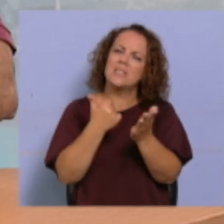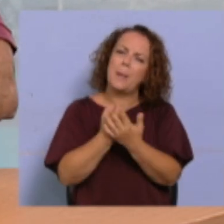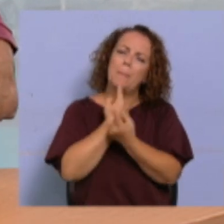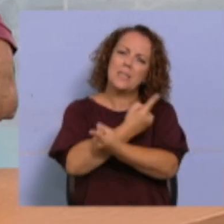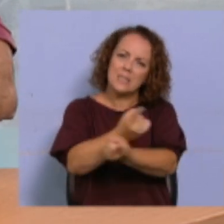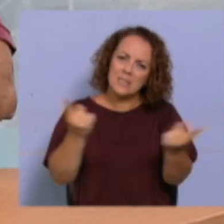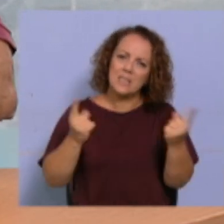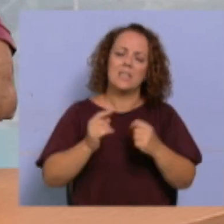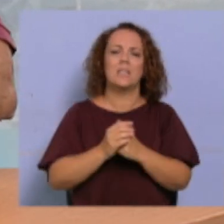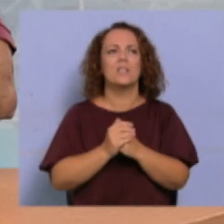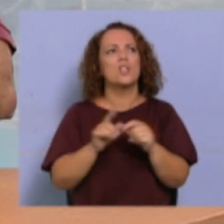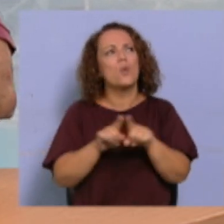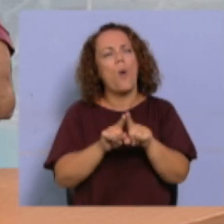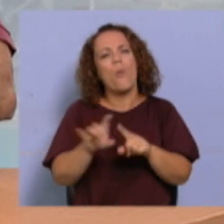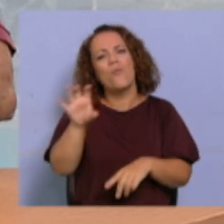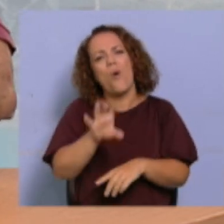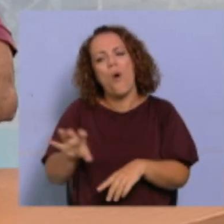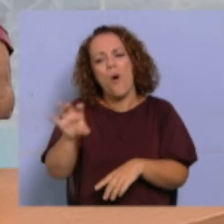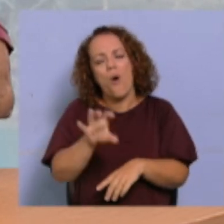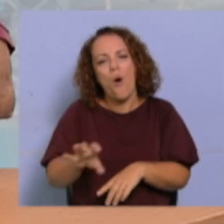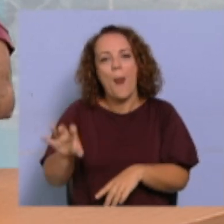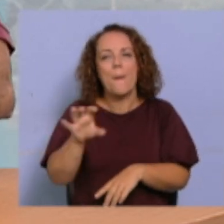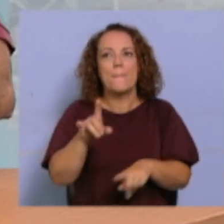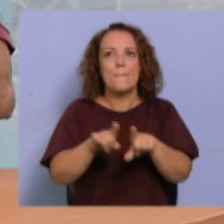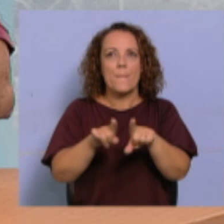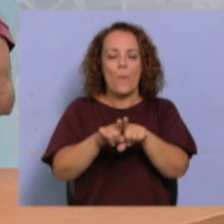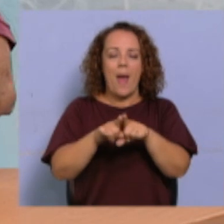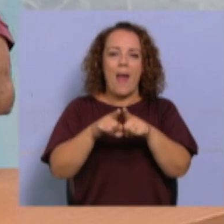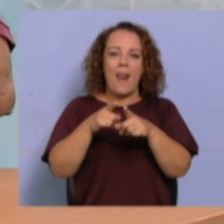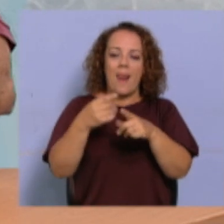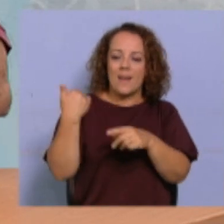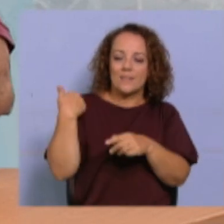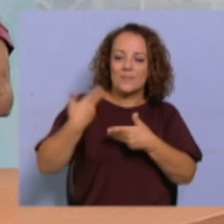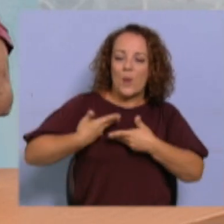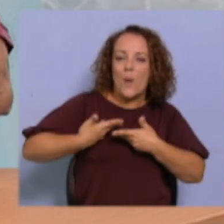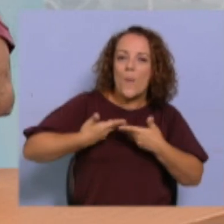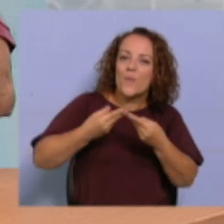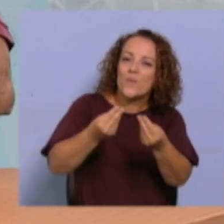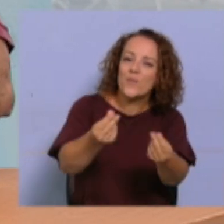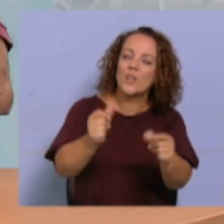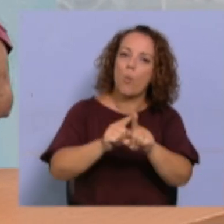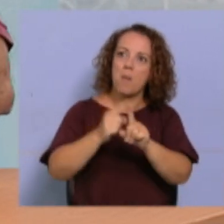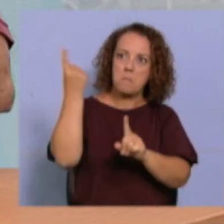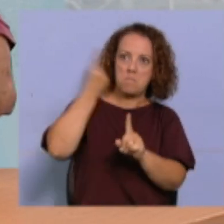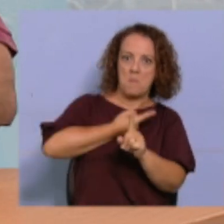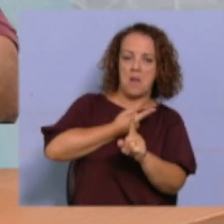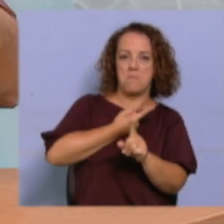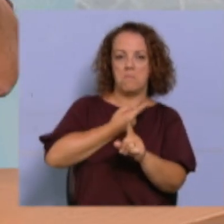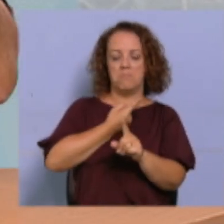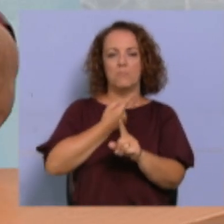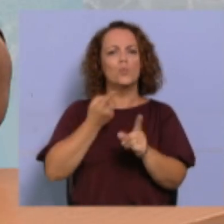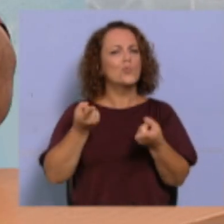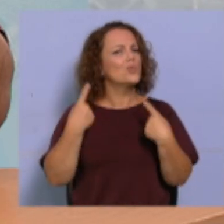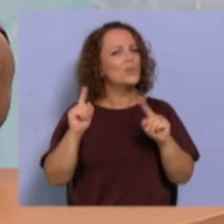reparemos, de uma maneira convidativa, não impositória, quer dizer, não condenatória. E isso